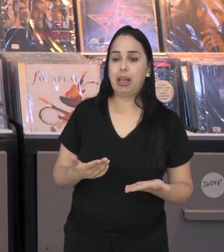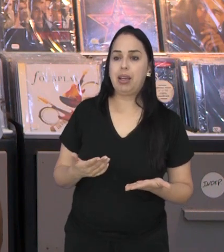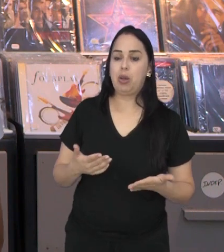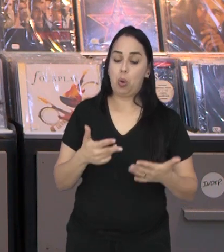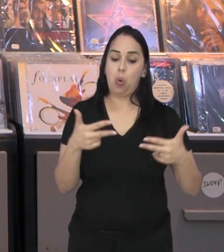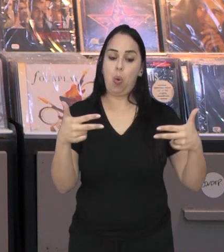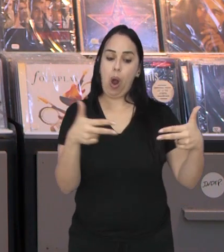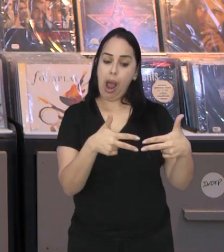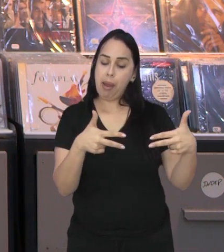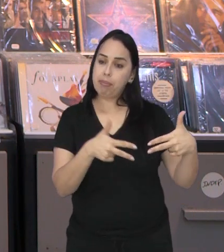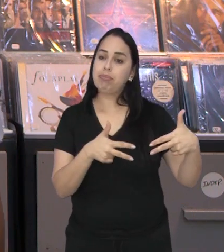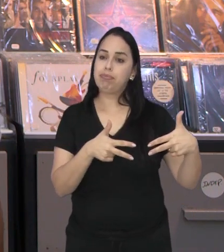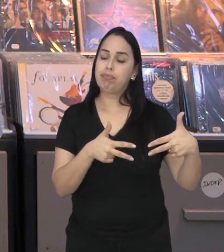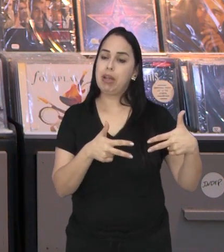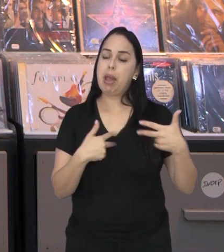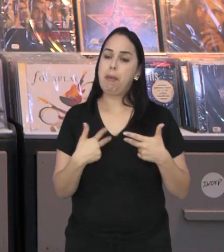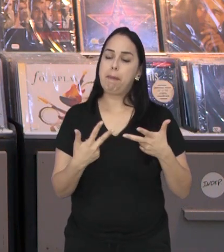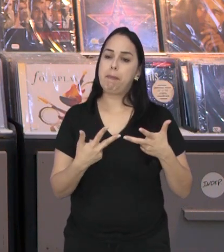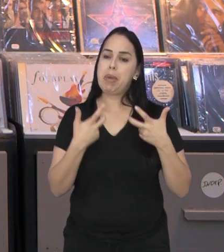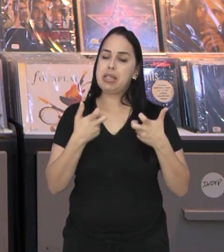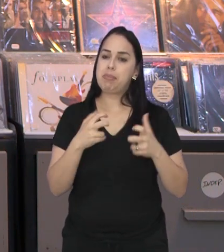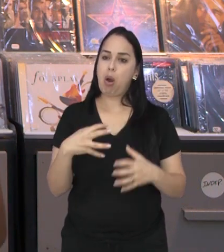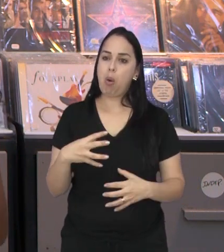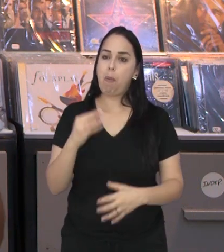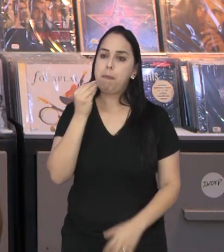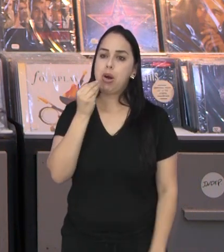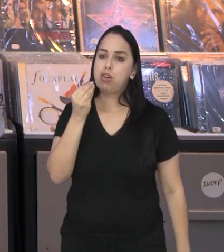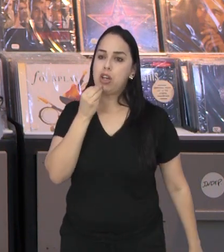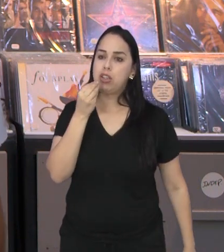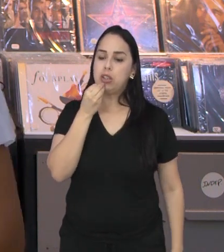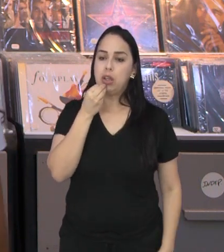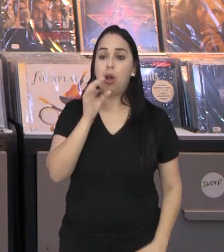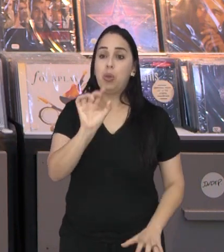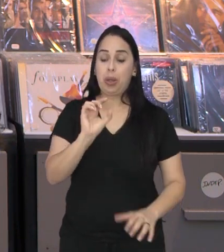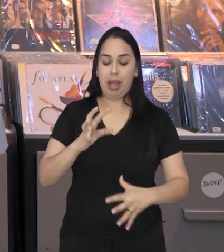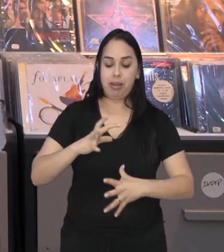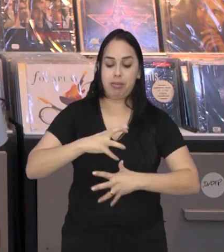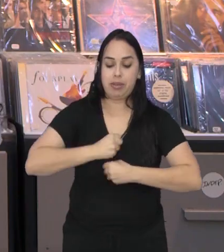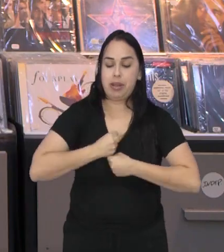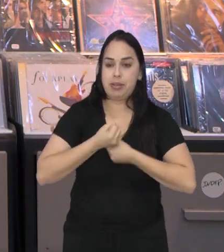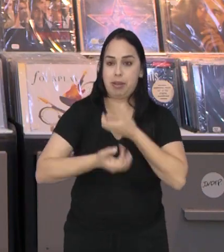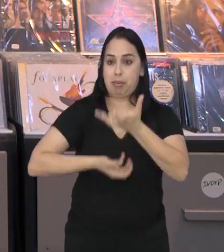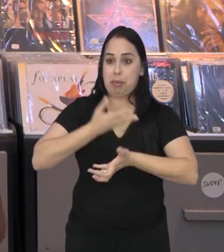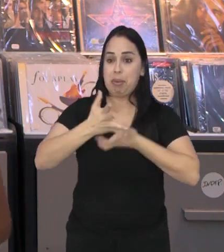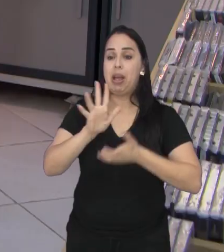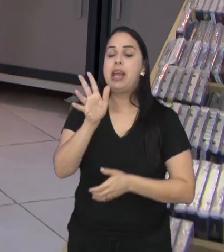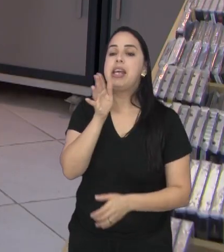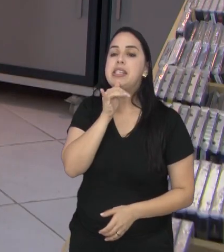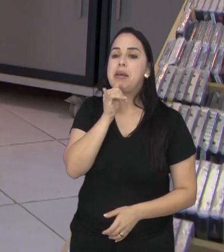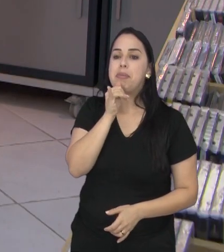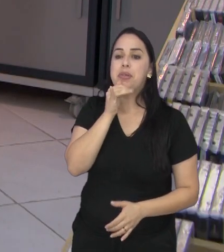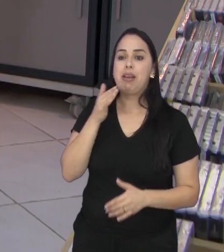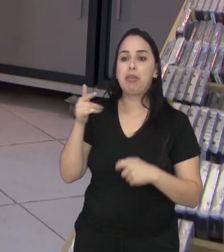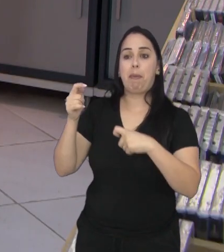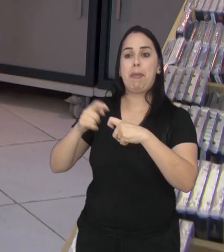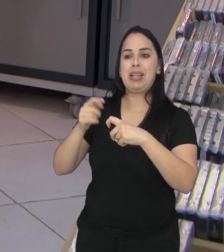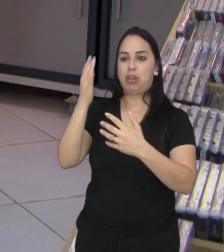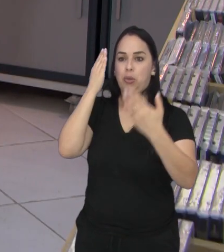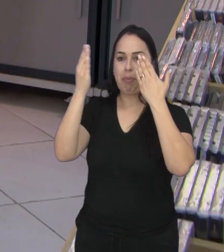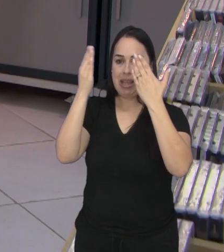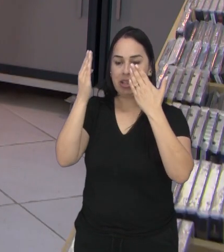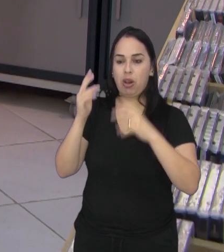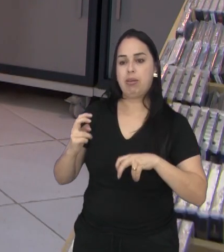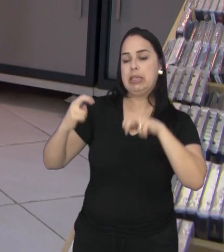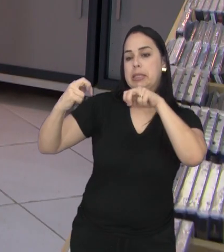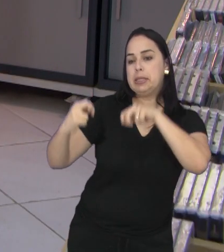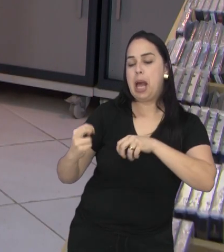do rap, através do hip hop, eu vi a oportunidade de conseguir externar, porque quando você vai num psicólogo, o que você faz? Você